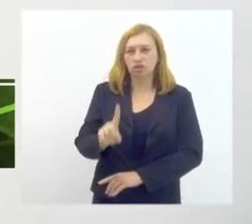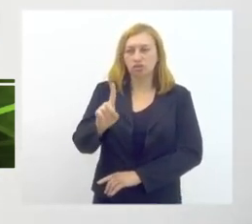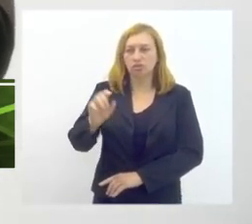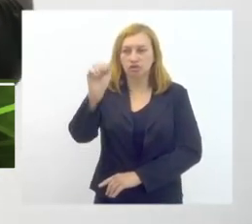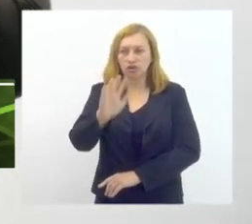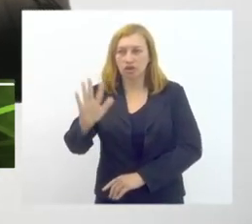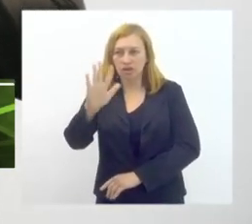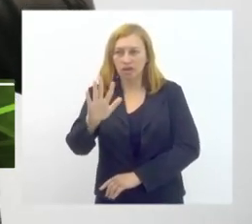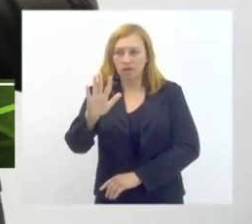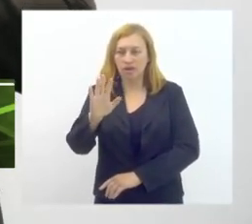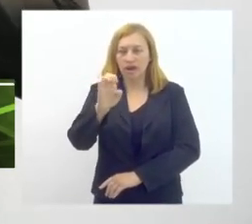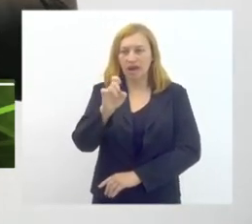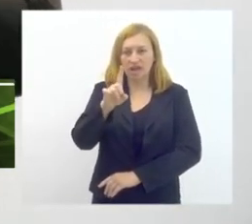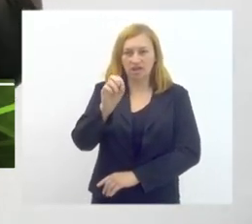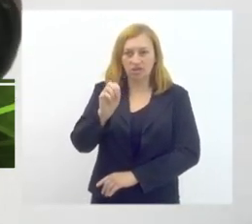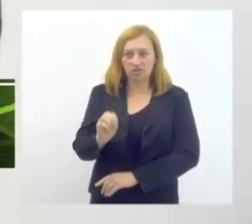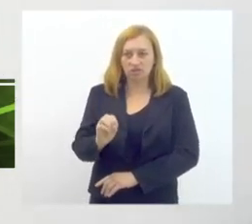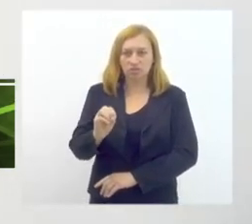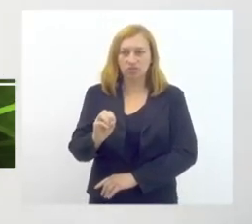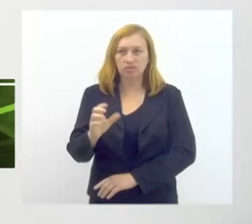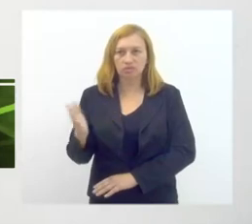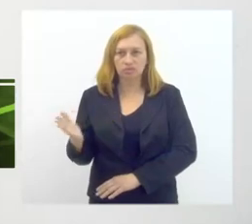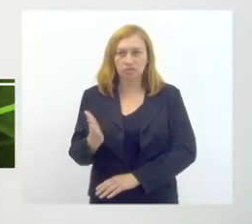Edio, para fazer